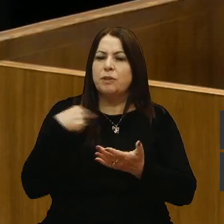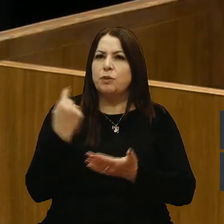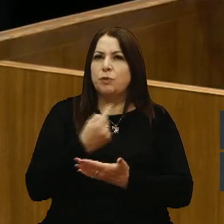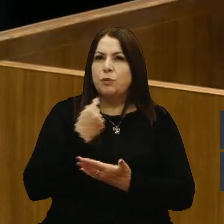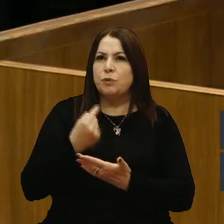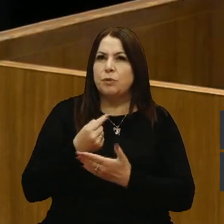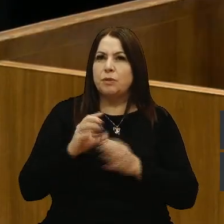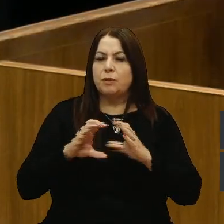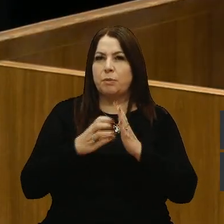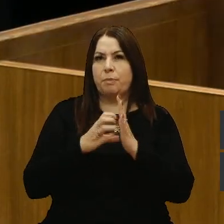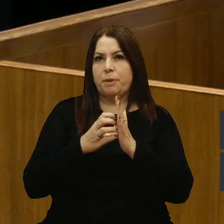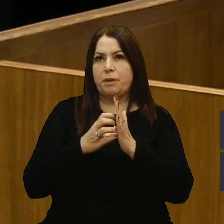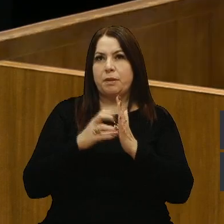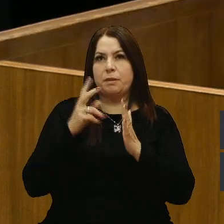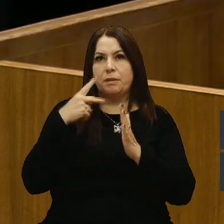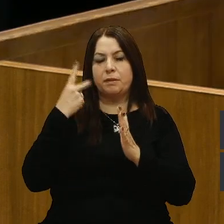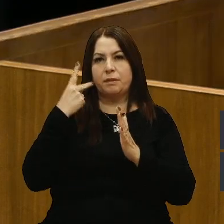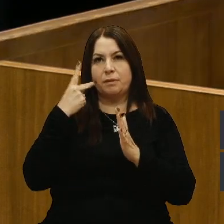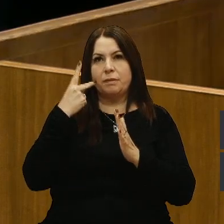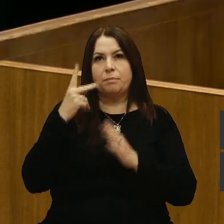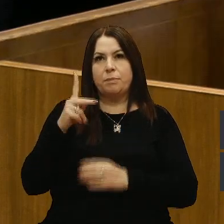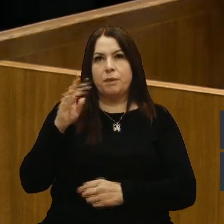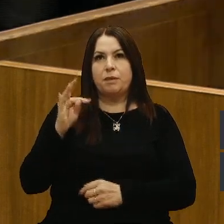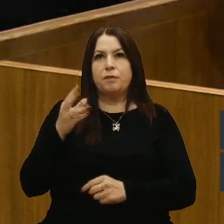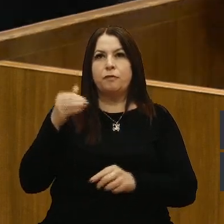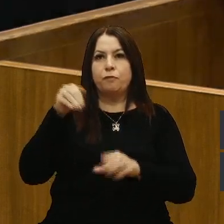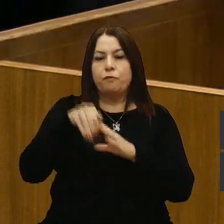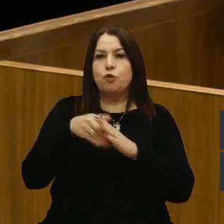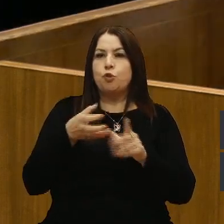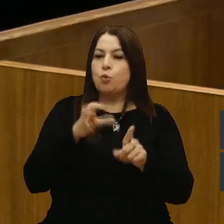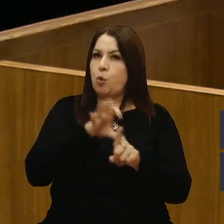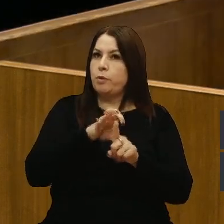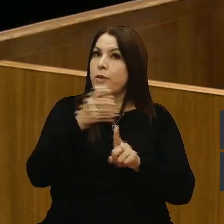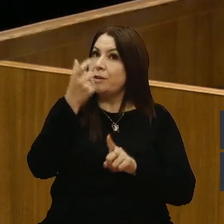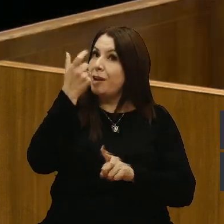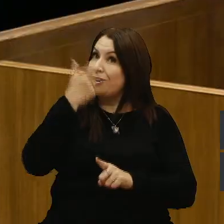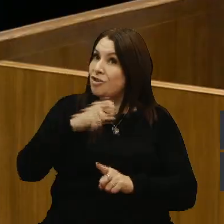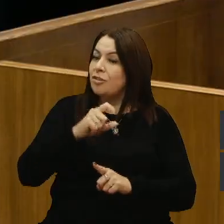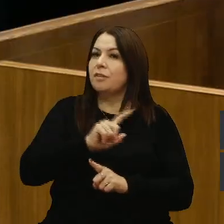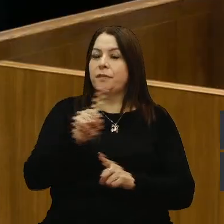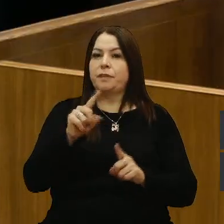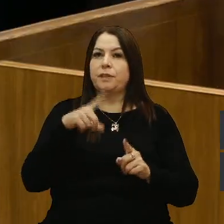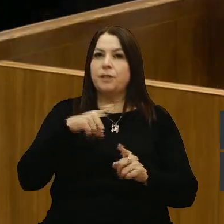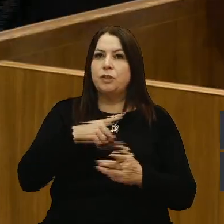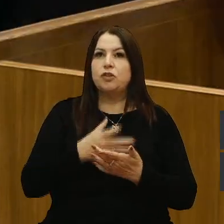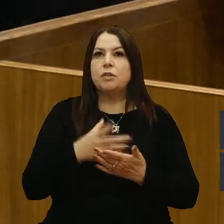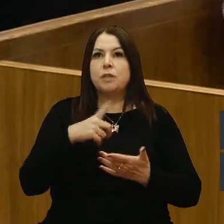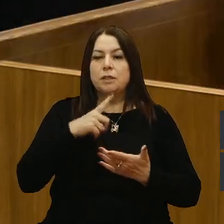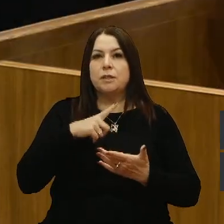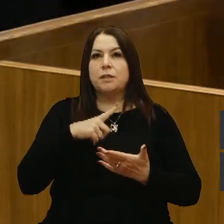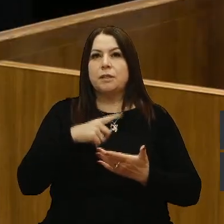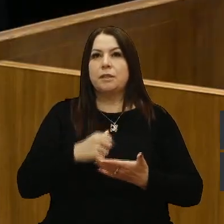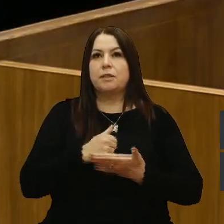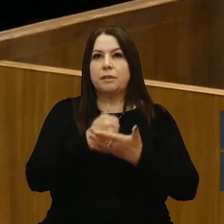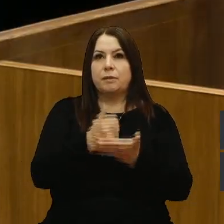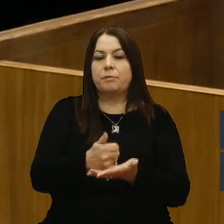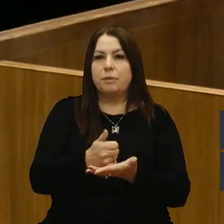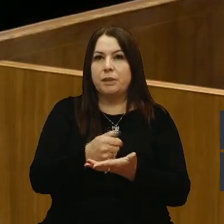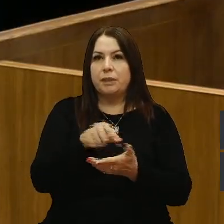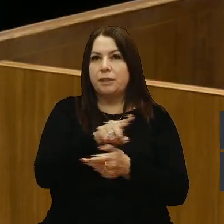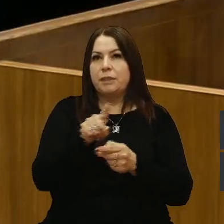a bancada do PT votou contra. A gente achava que tinha que ter adjuntos